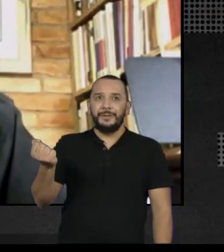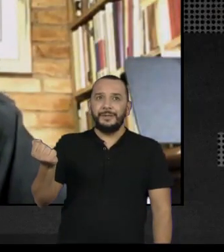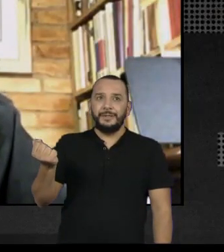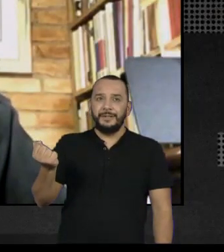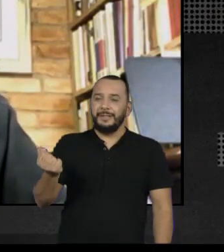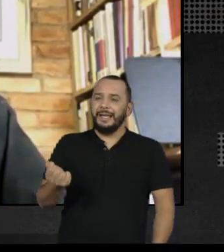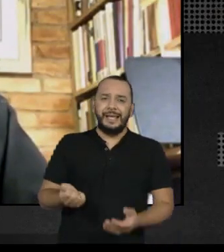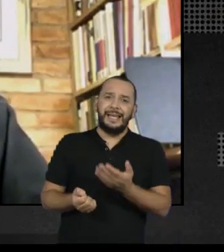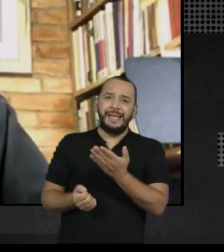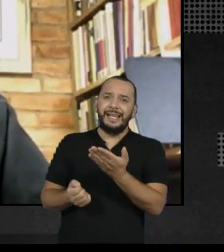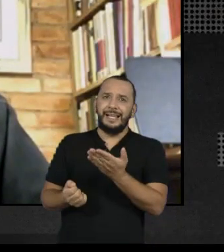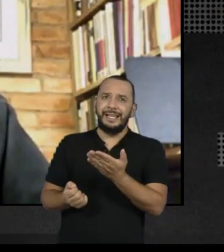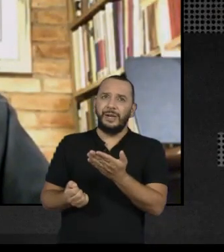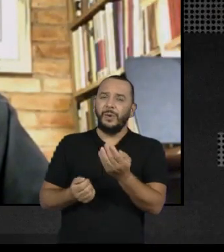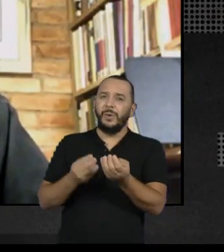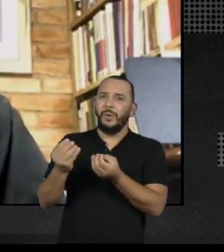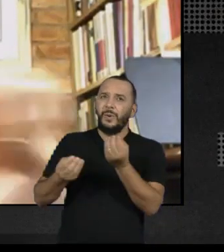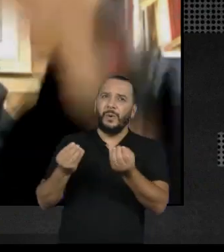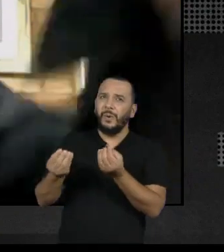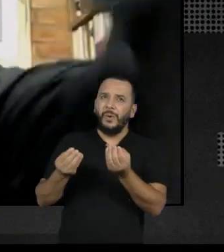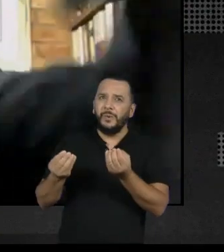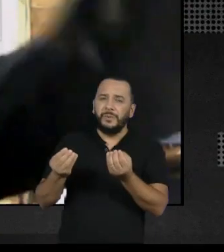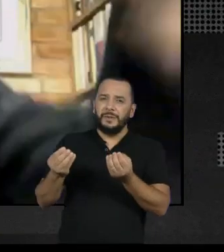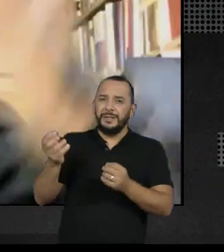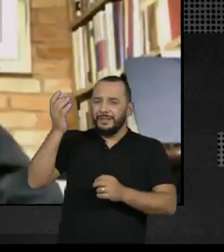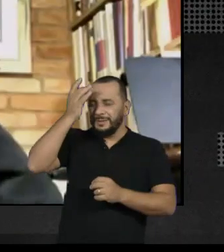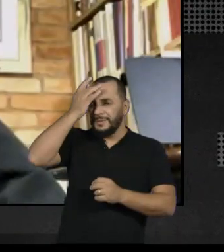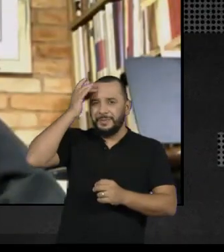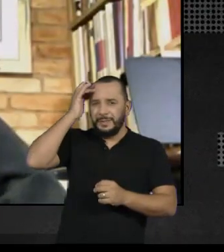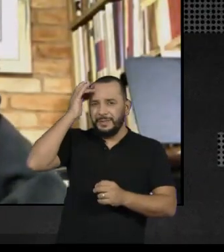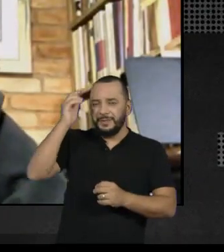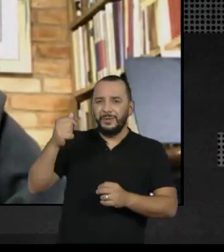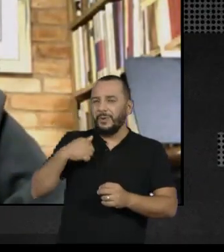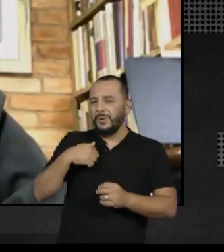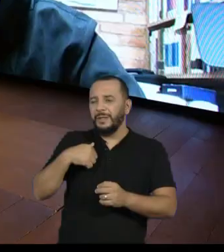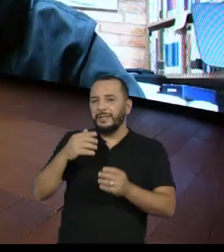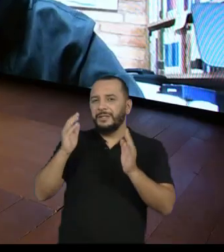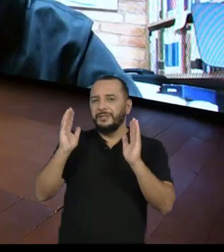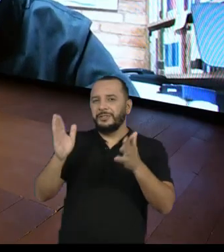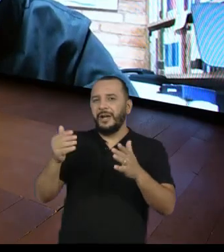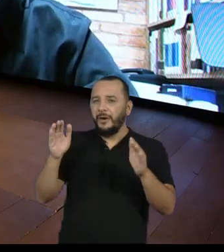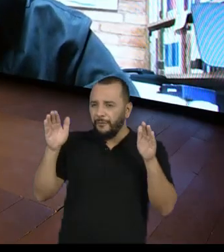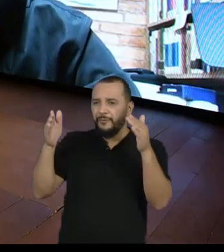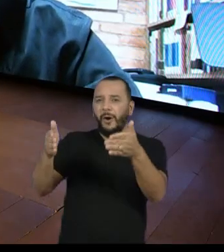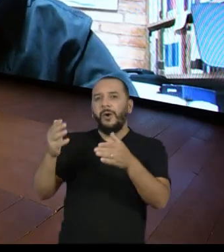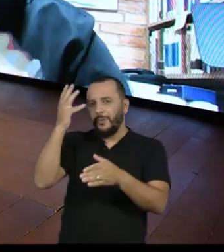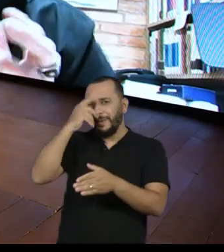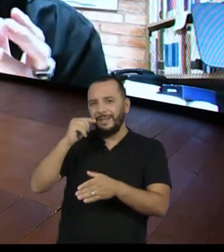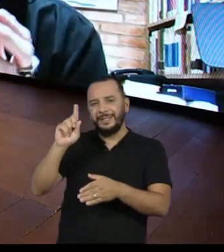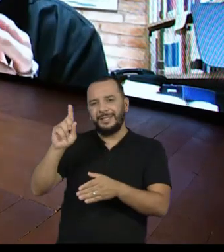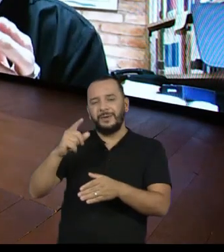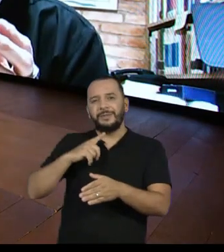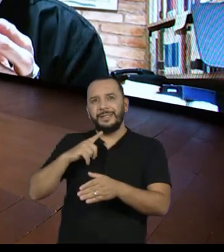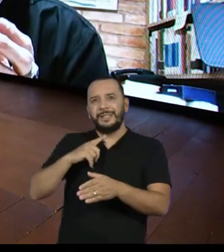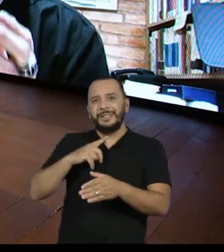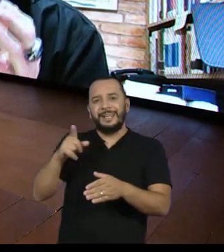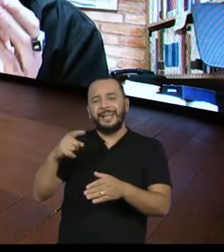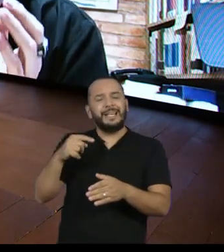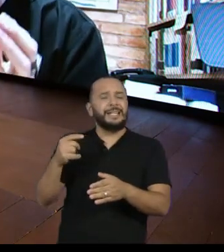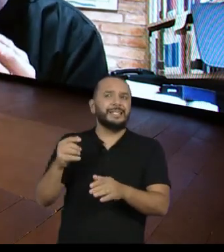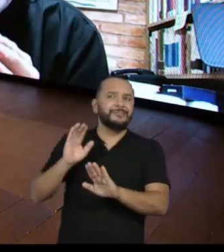contando. Então a gente foi estudar os personagens. E o Edson é muito bonito, né? Então